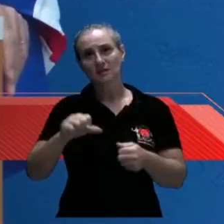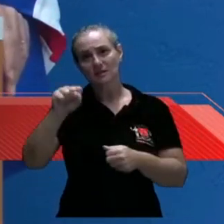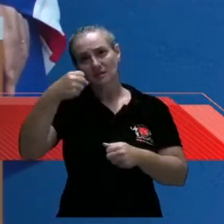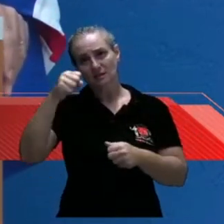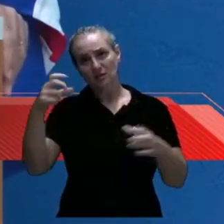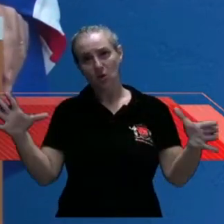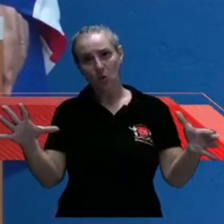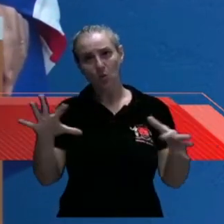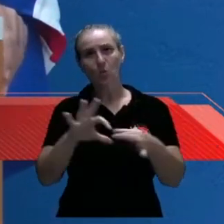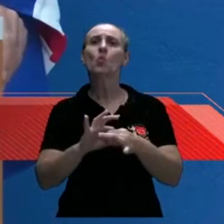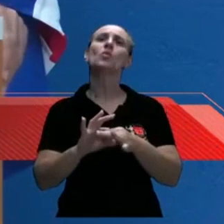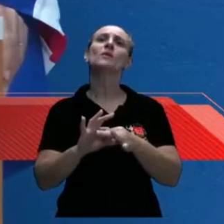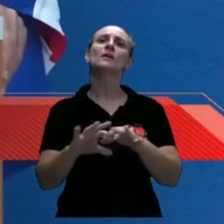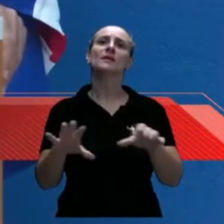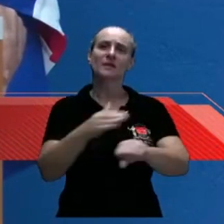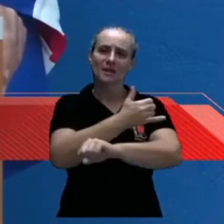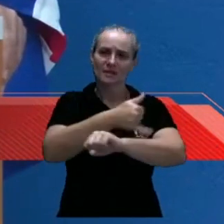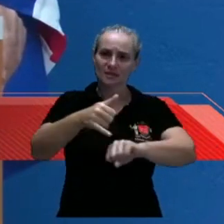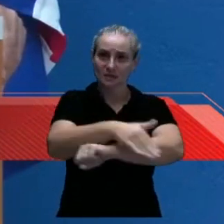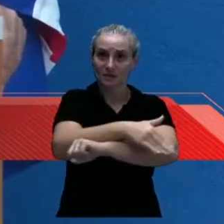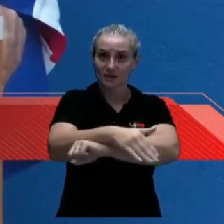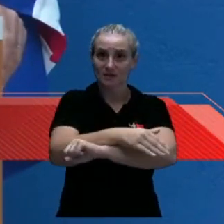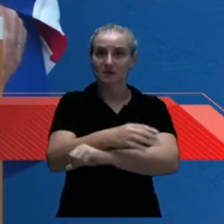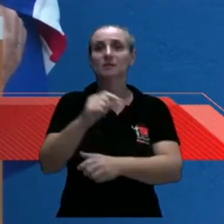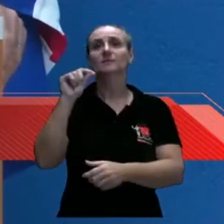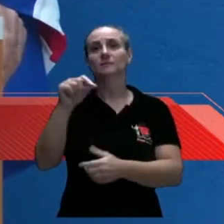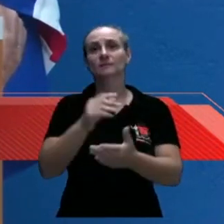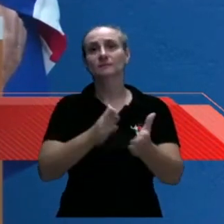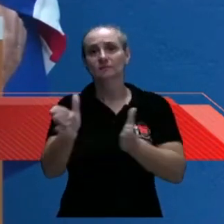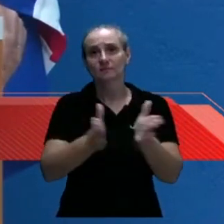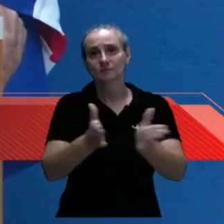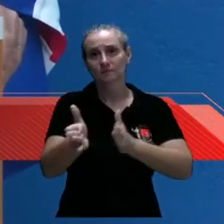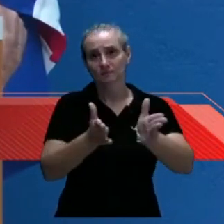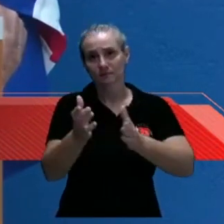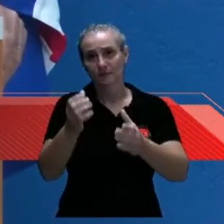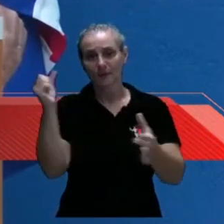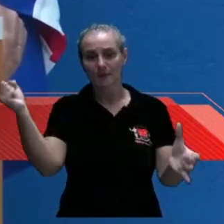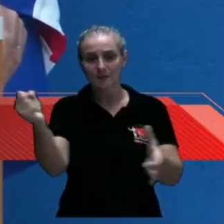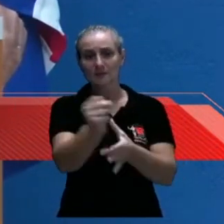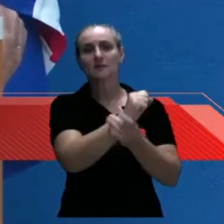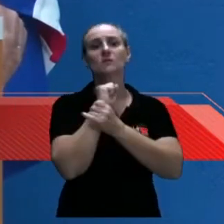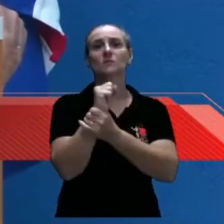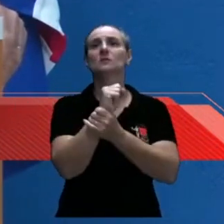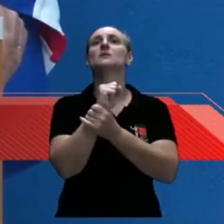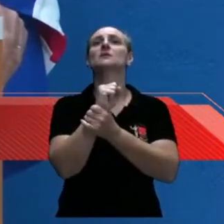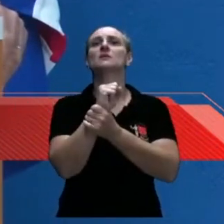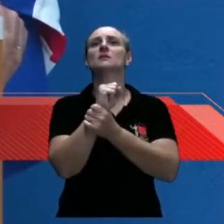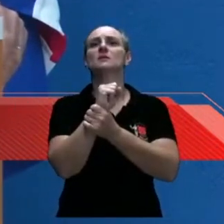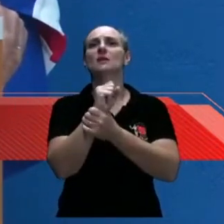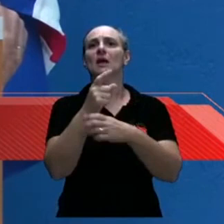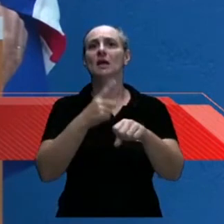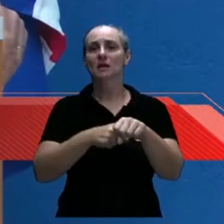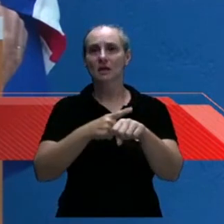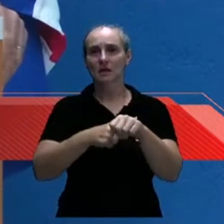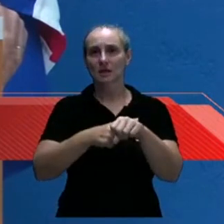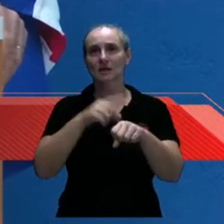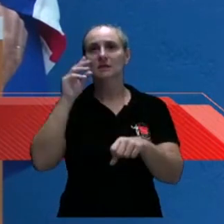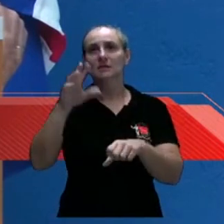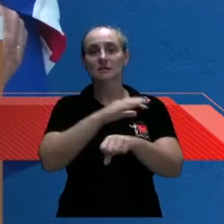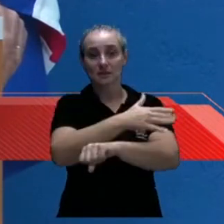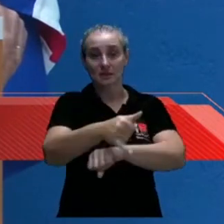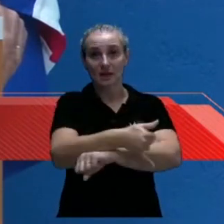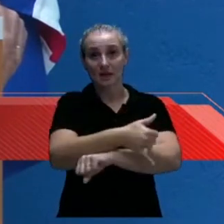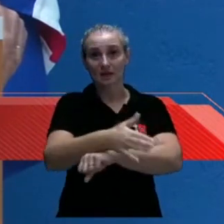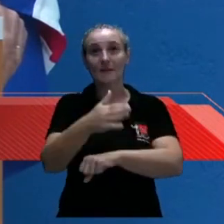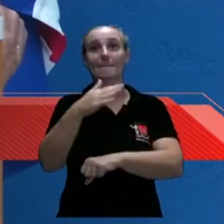nos unirmos para que essa estrada nos dê condições de transitar com segurança, porque a estrada mata. Mas